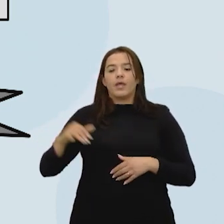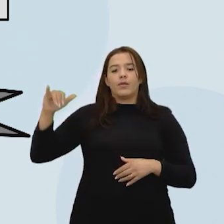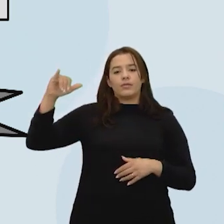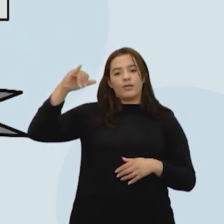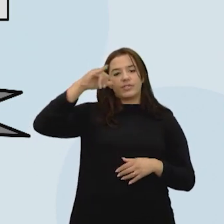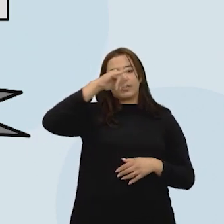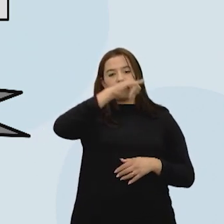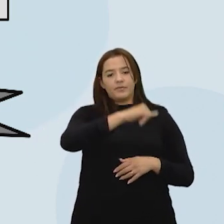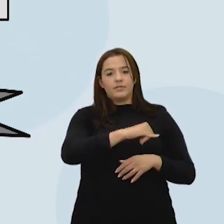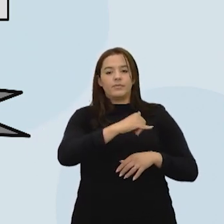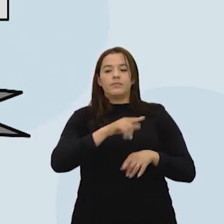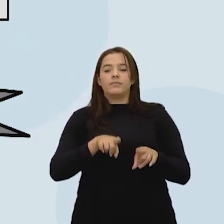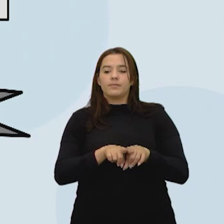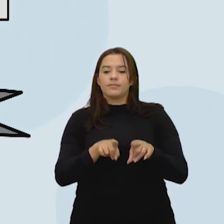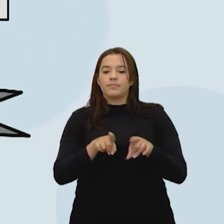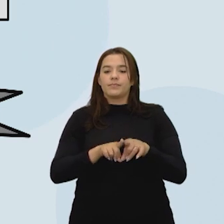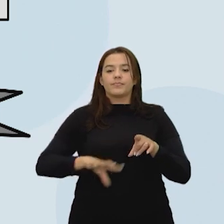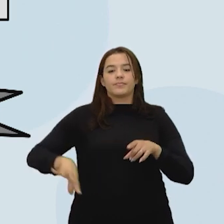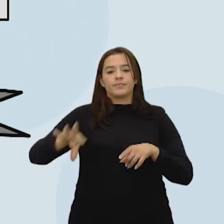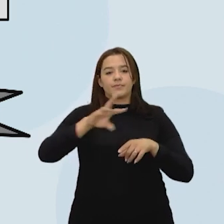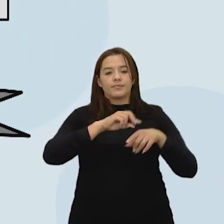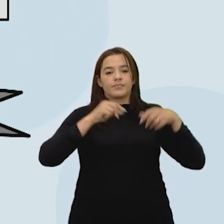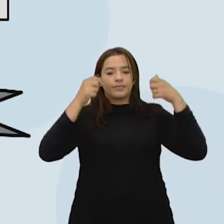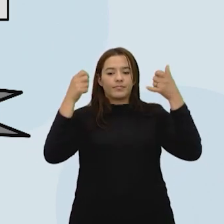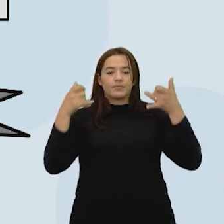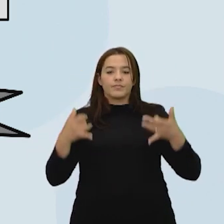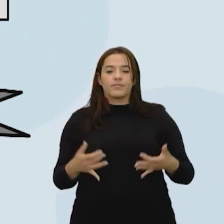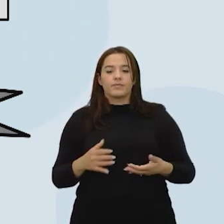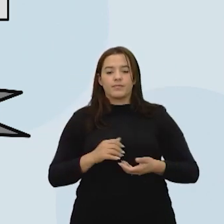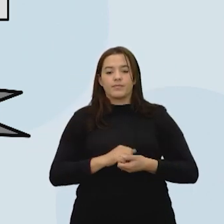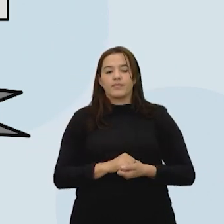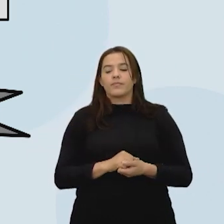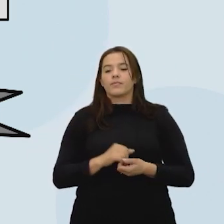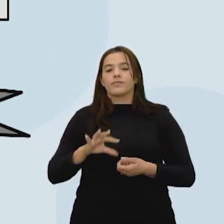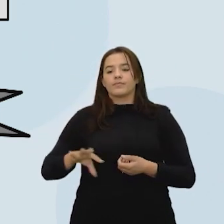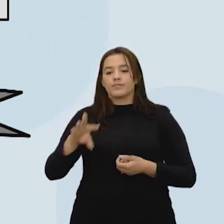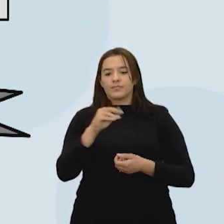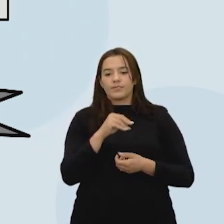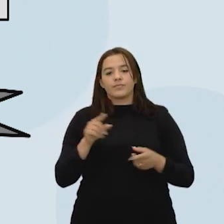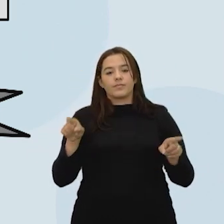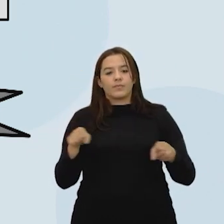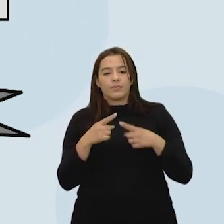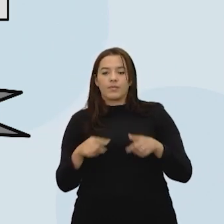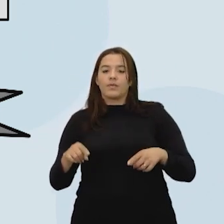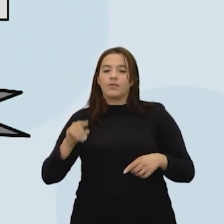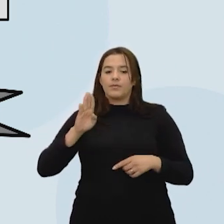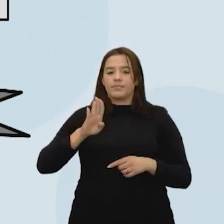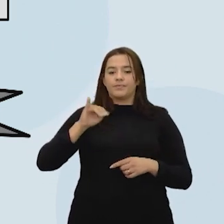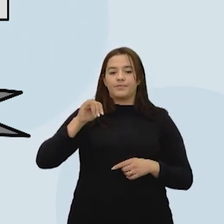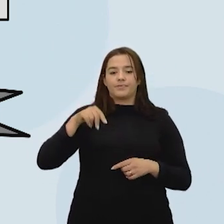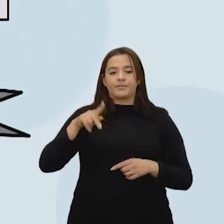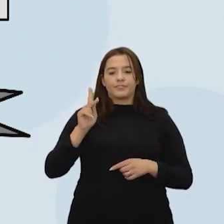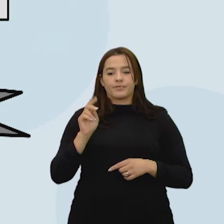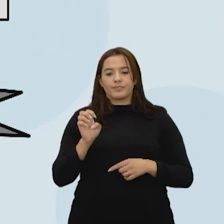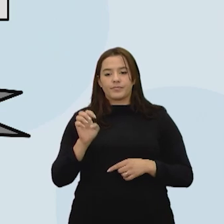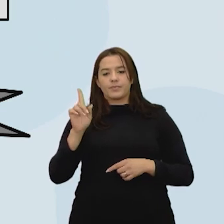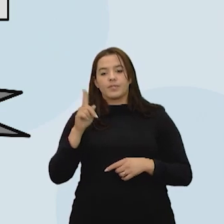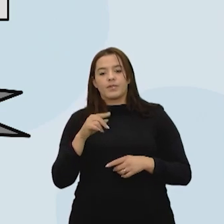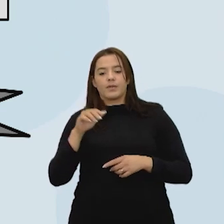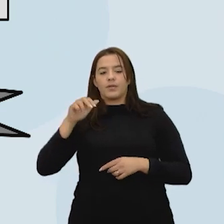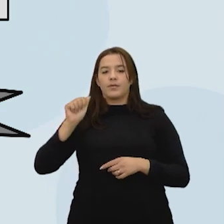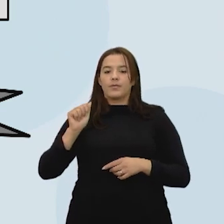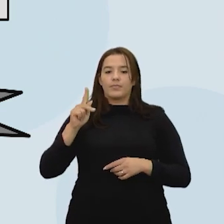o Viola, o Galtieri, que é tão homenageado, Mafê, nas músicas do Pink Floyd. Nossa, o Galtieri é